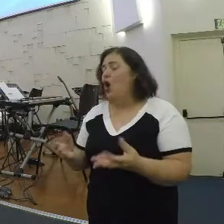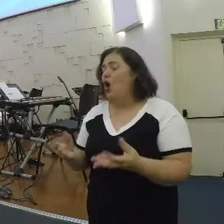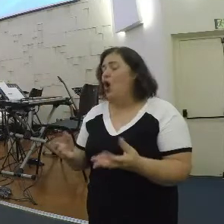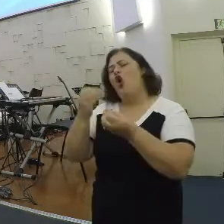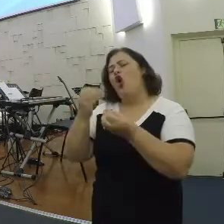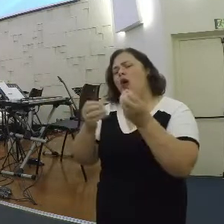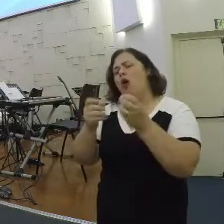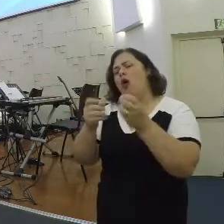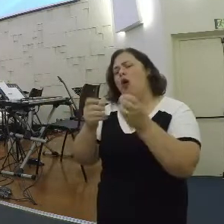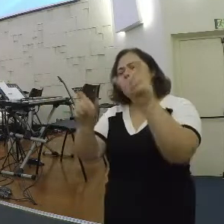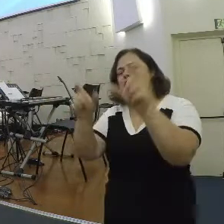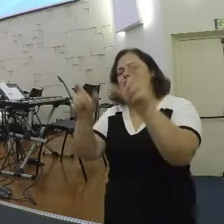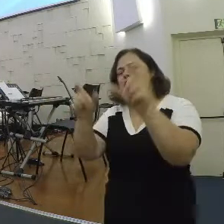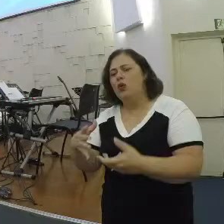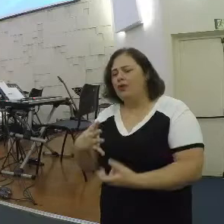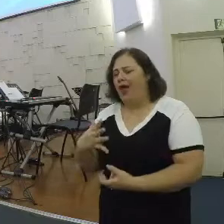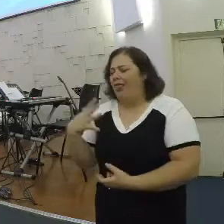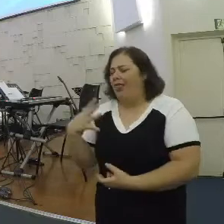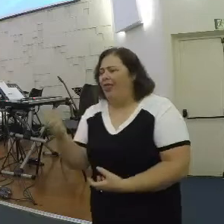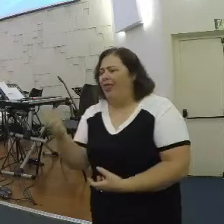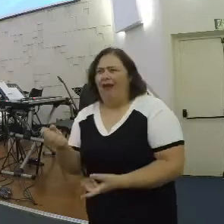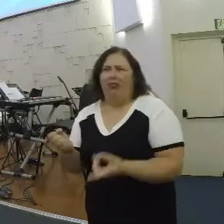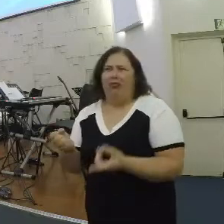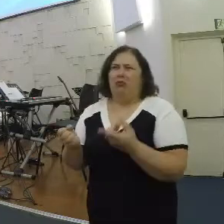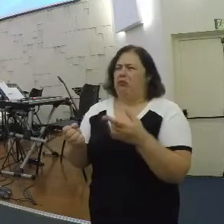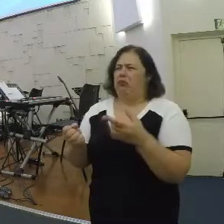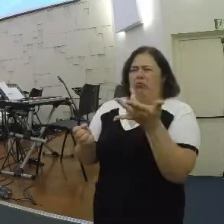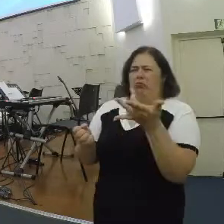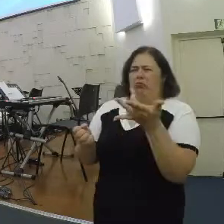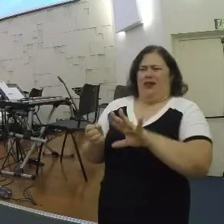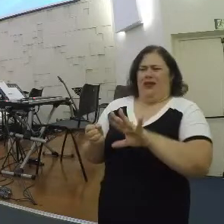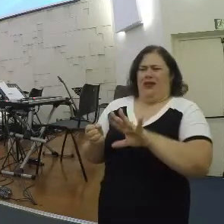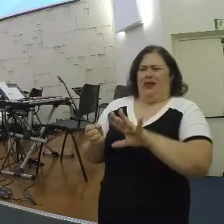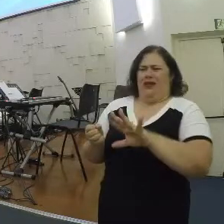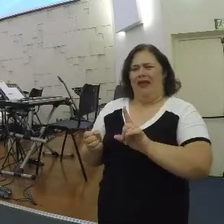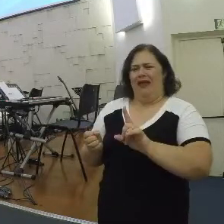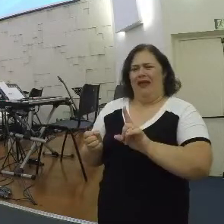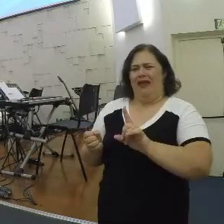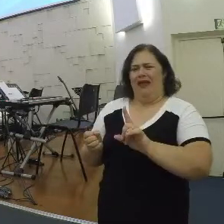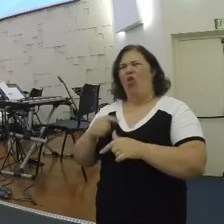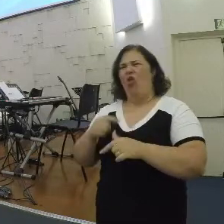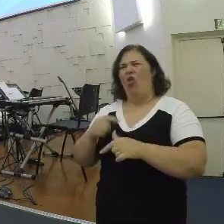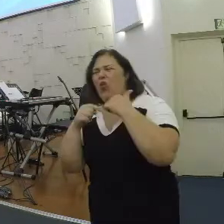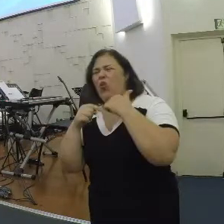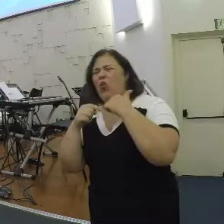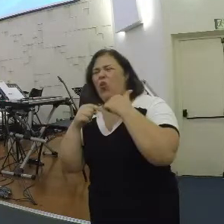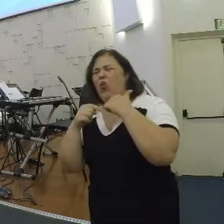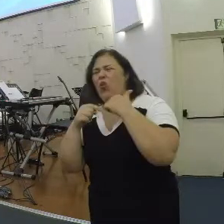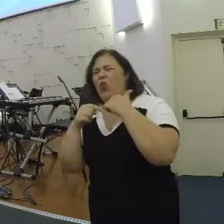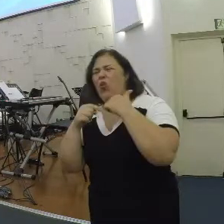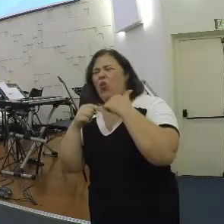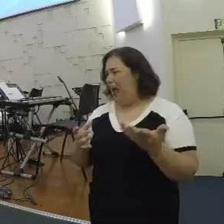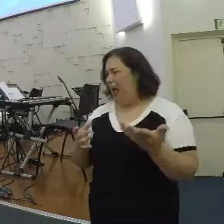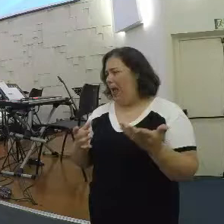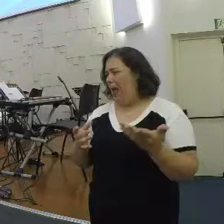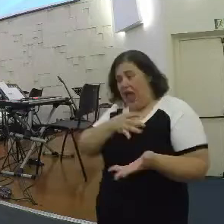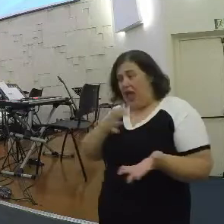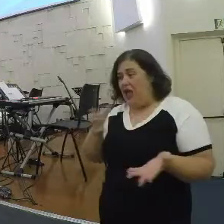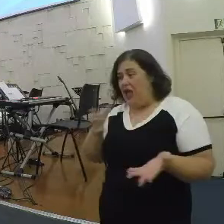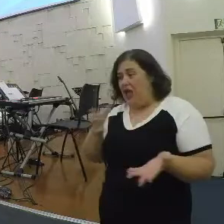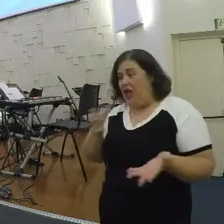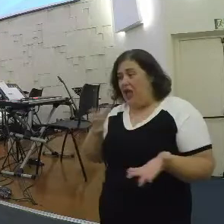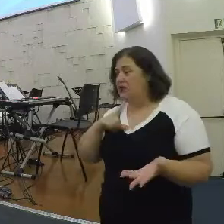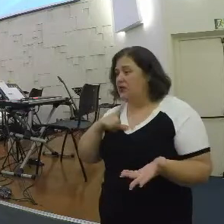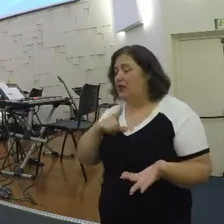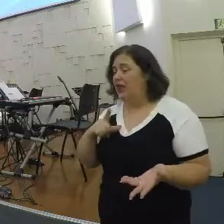ouvem a palavra de Deus e o que eles fazem quando no coração deles, que é o solo, a semente é lançada. Eles